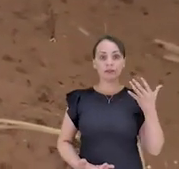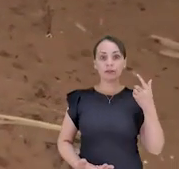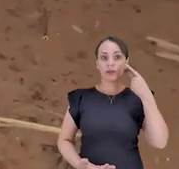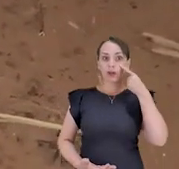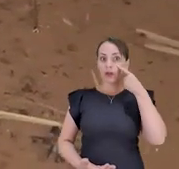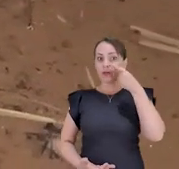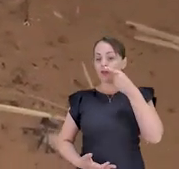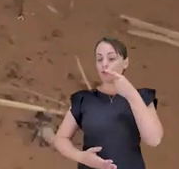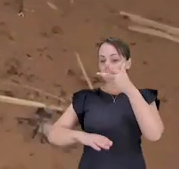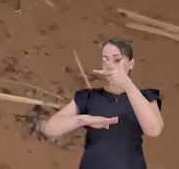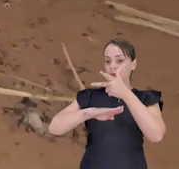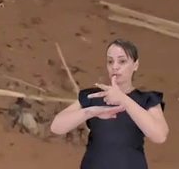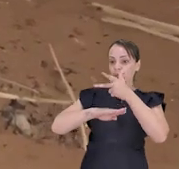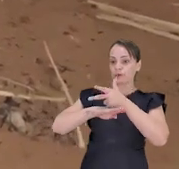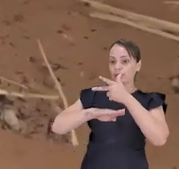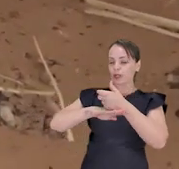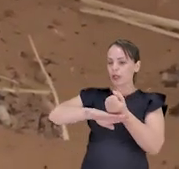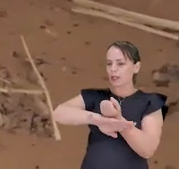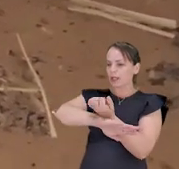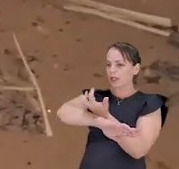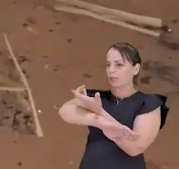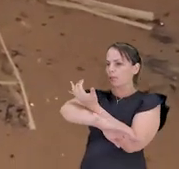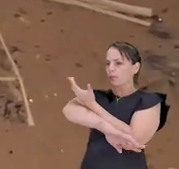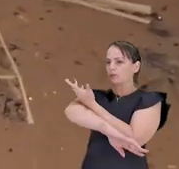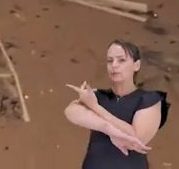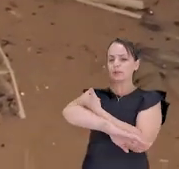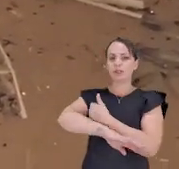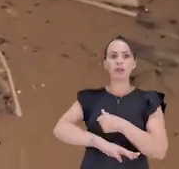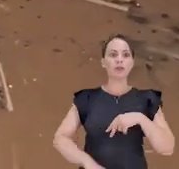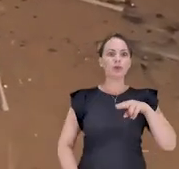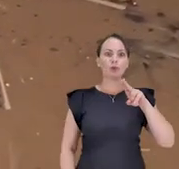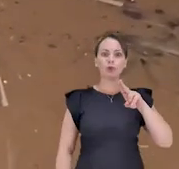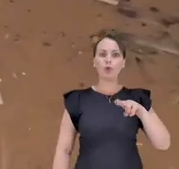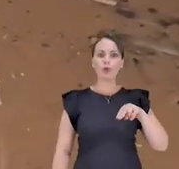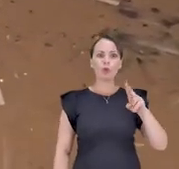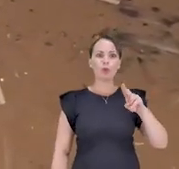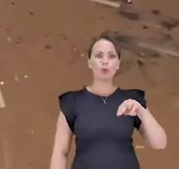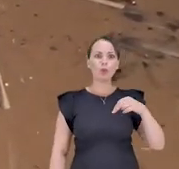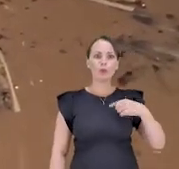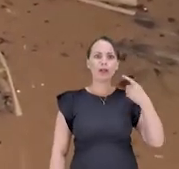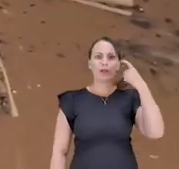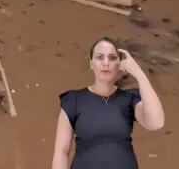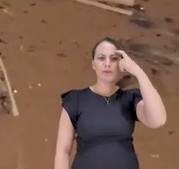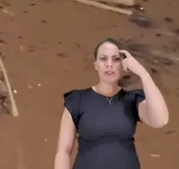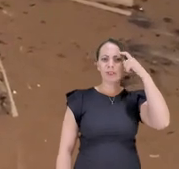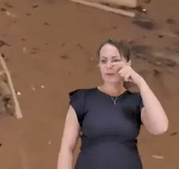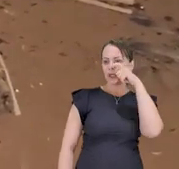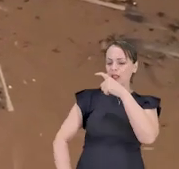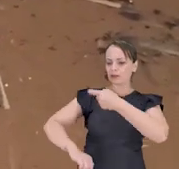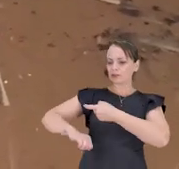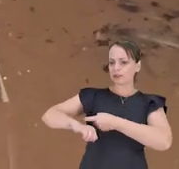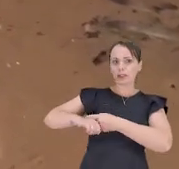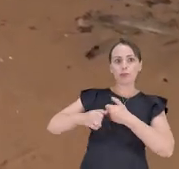foram produzidas estas emocionantes imagens. Nunca imaginamos que esse tatu se aproximaria